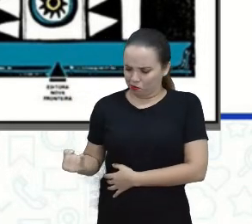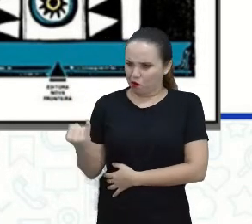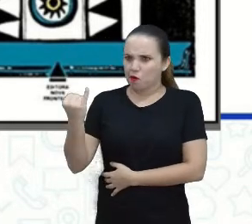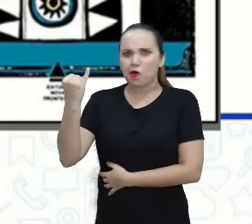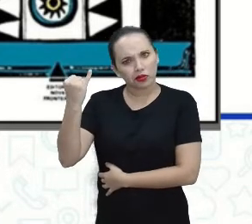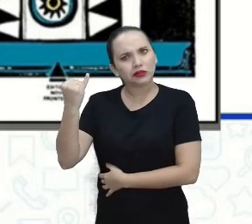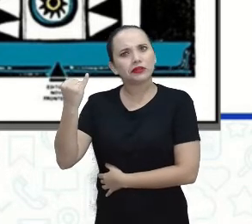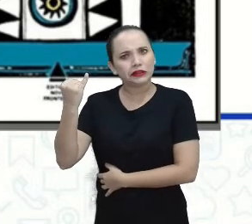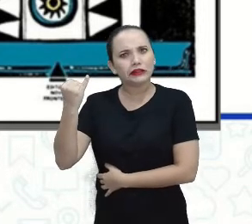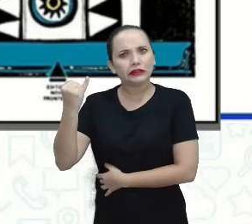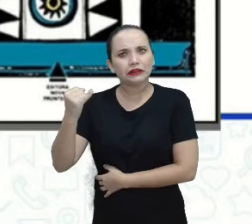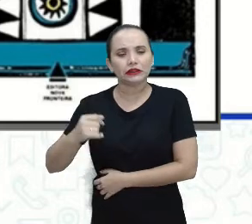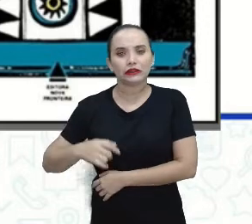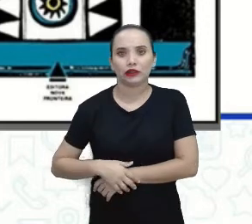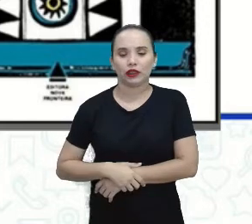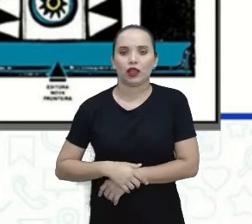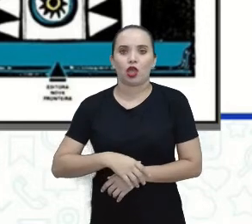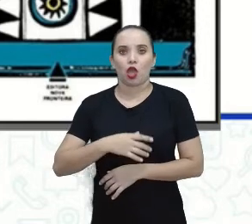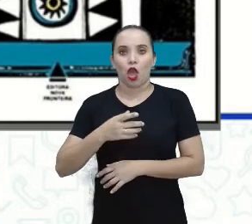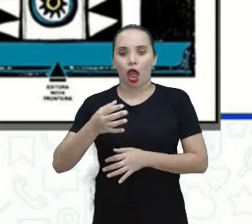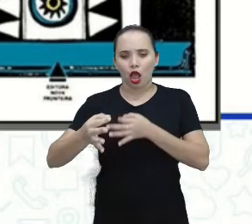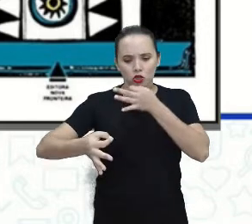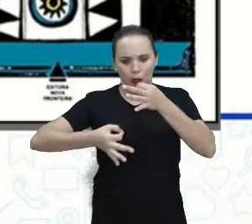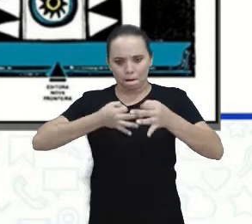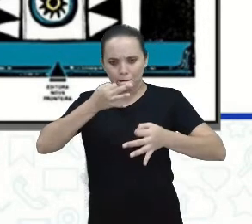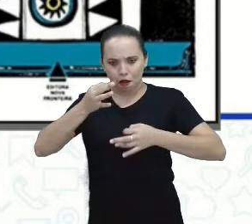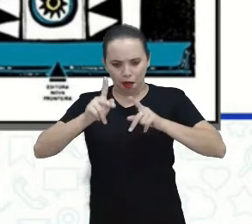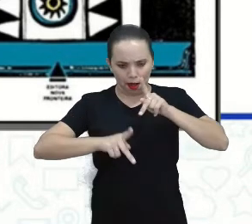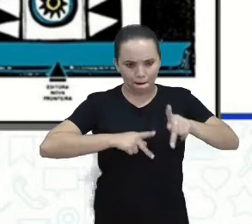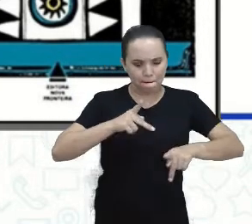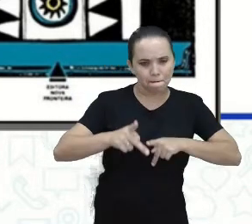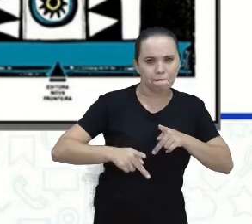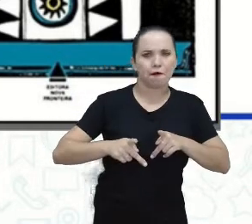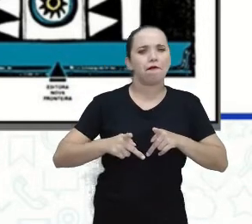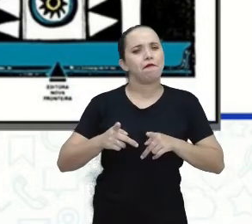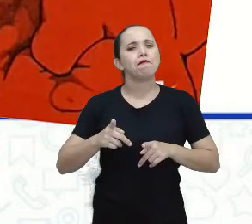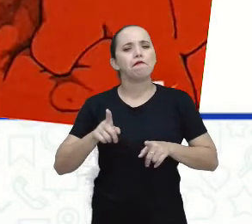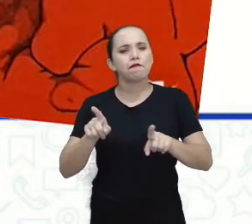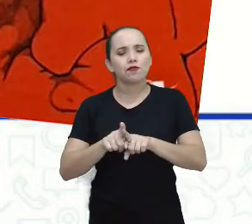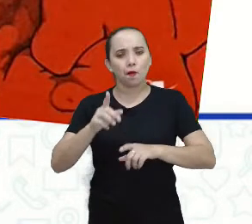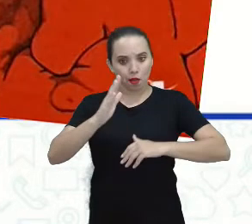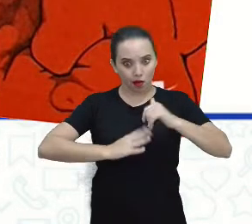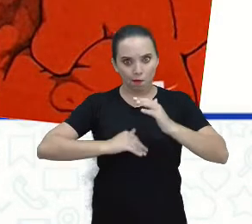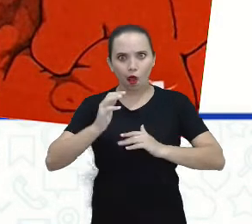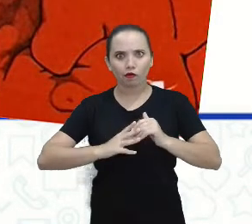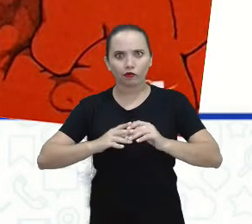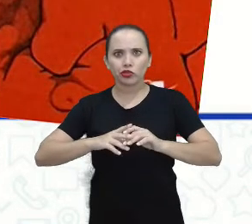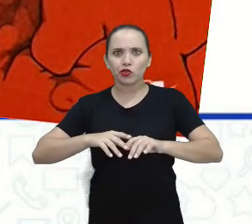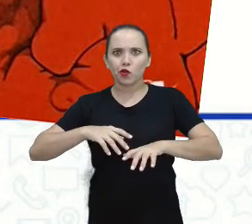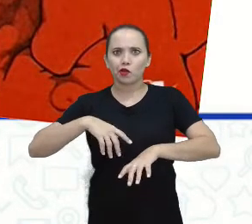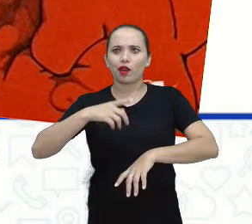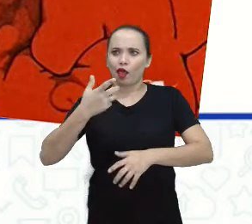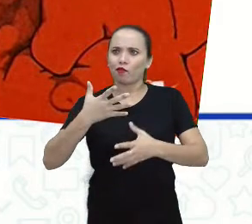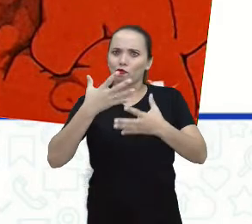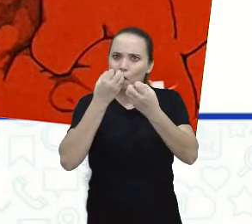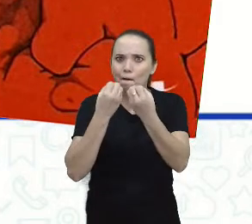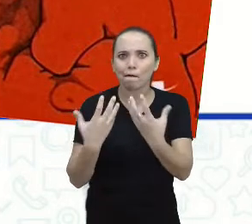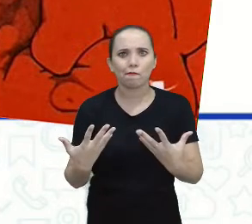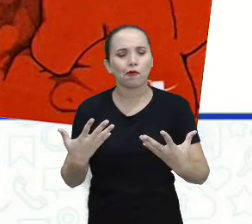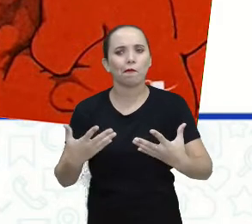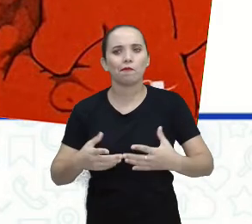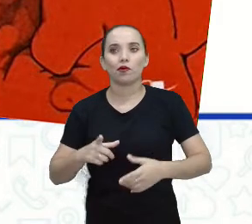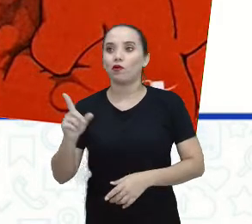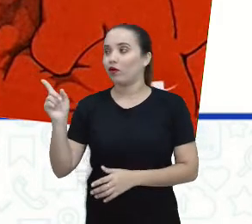bem recebida pela crítica e pelo público, e aí esse livro dele ele já foi editado várias e